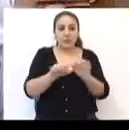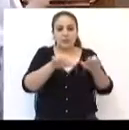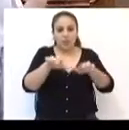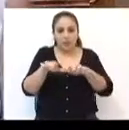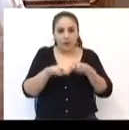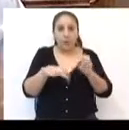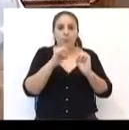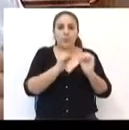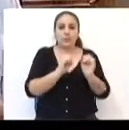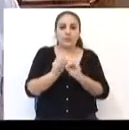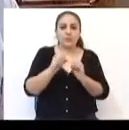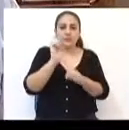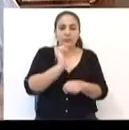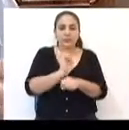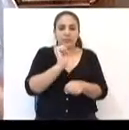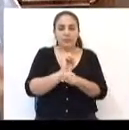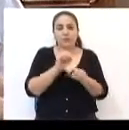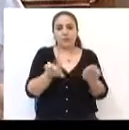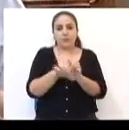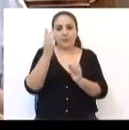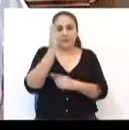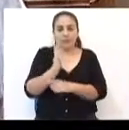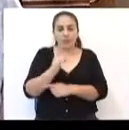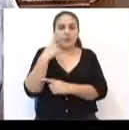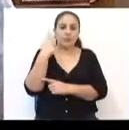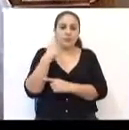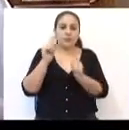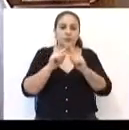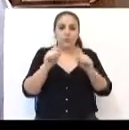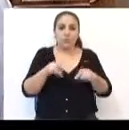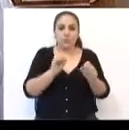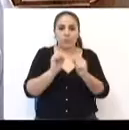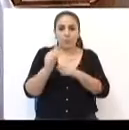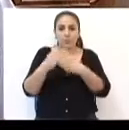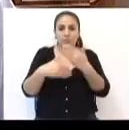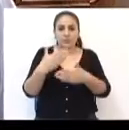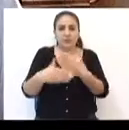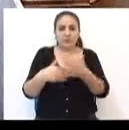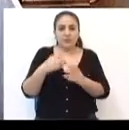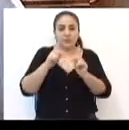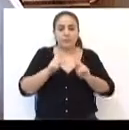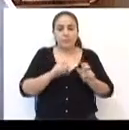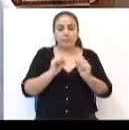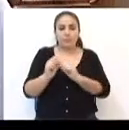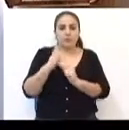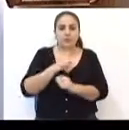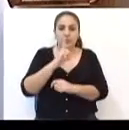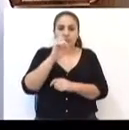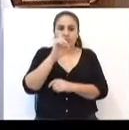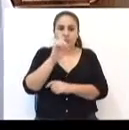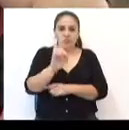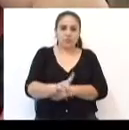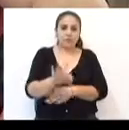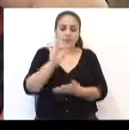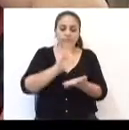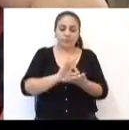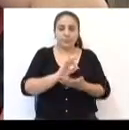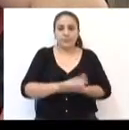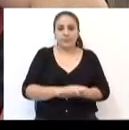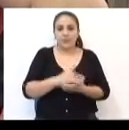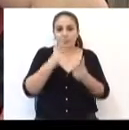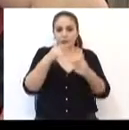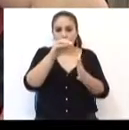local, o poder estadual e nacional, para que essa política pública possa avançar e as pessoas possam ter seus direitos garantidos. Ainda